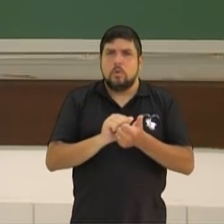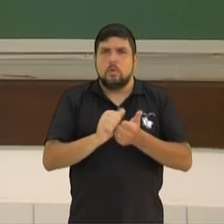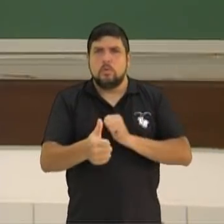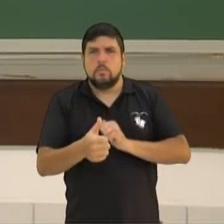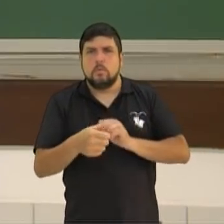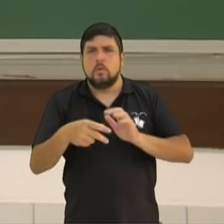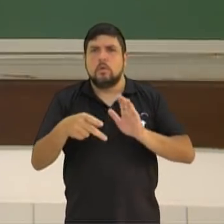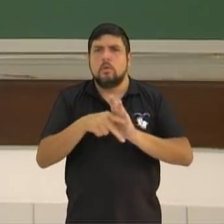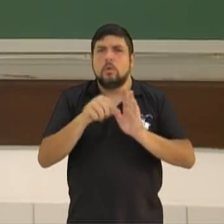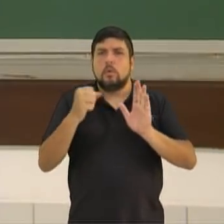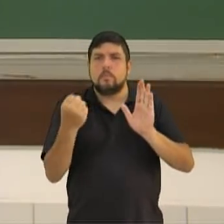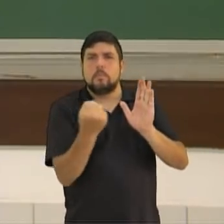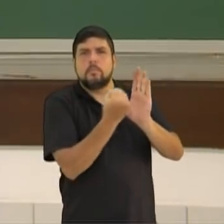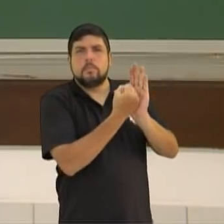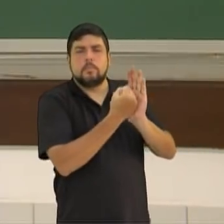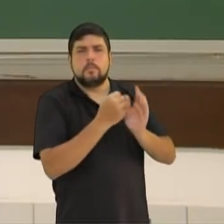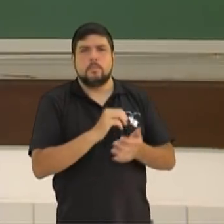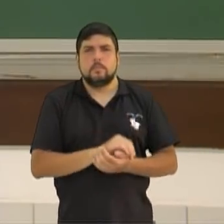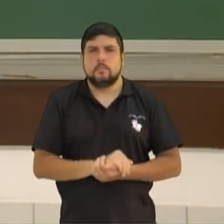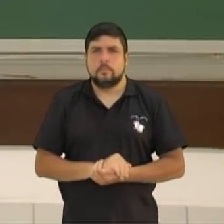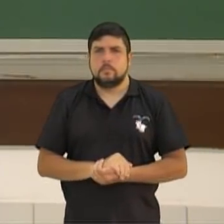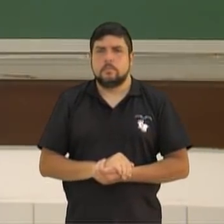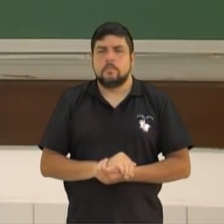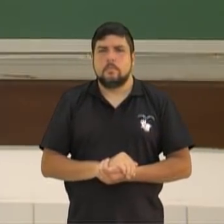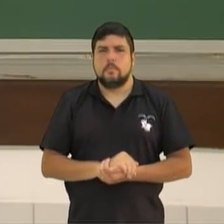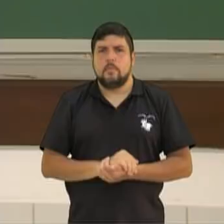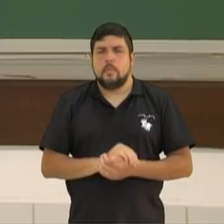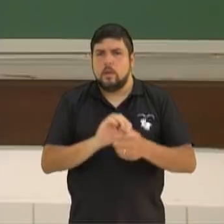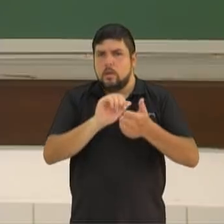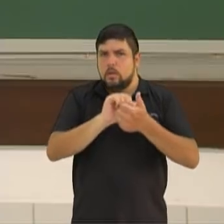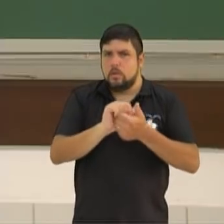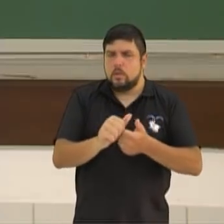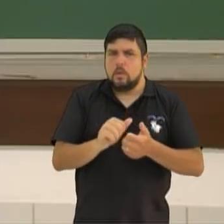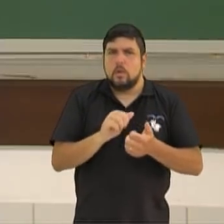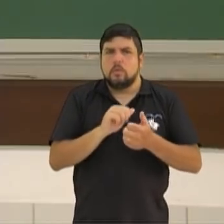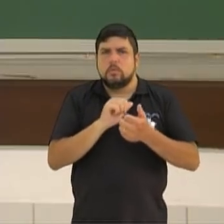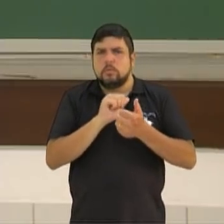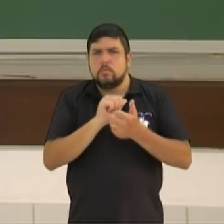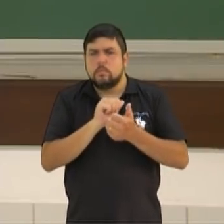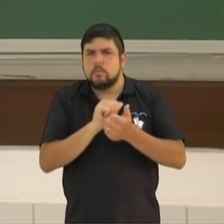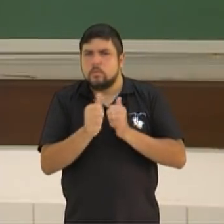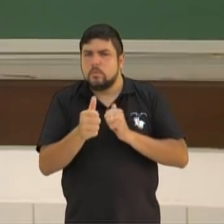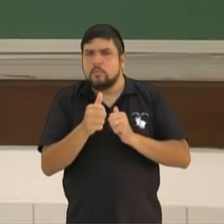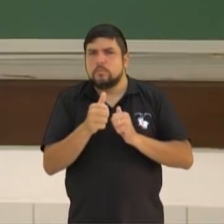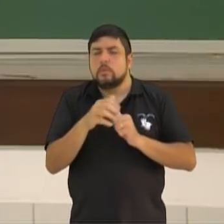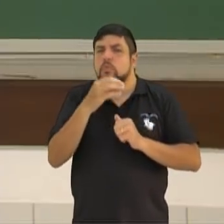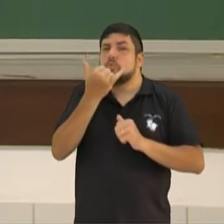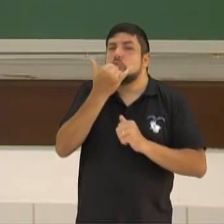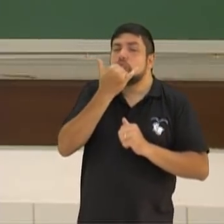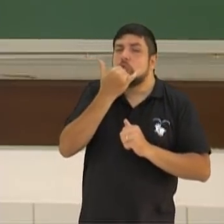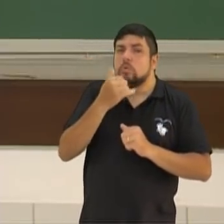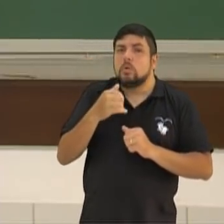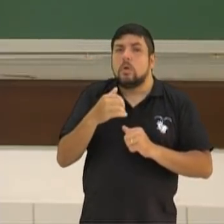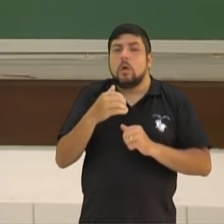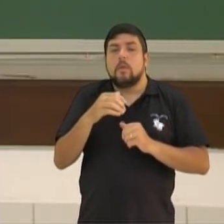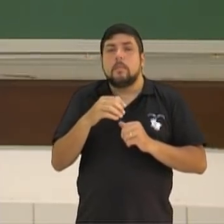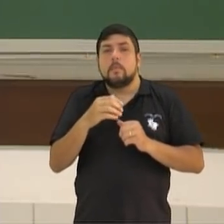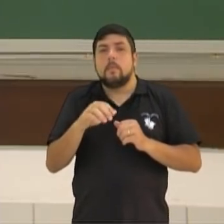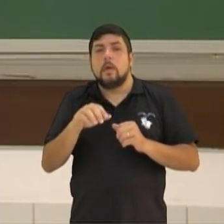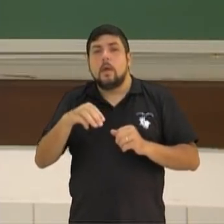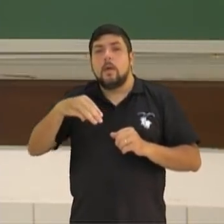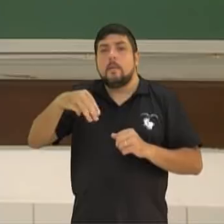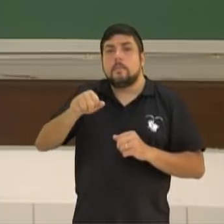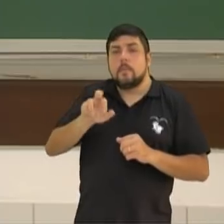lembram disso? E quando nós falamos dos esportes de marca, nós falamos do ciclismo. Falamos do ciclismo